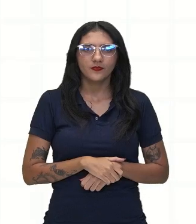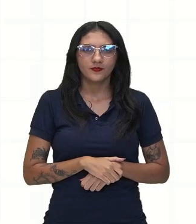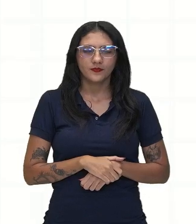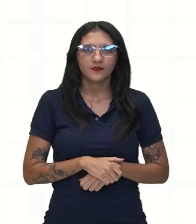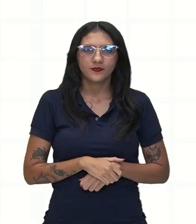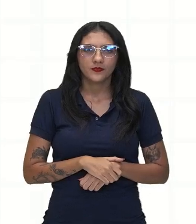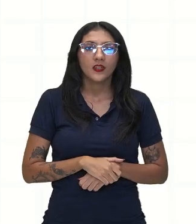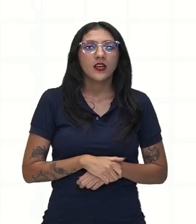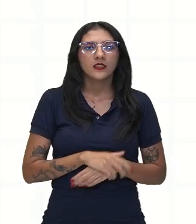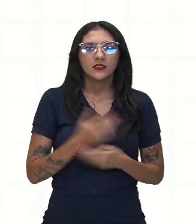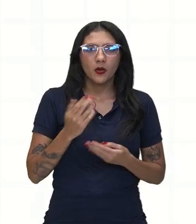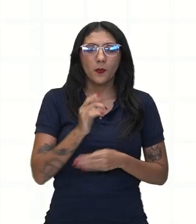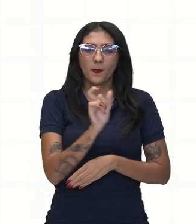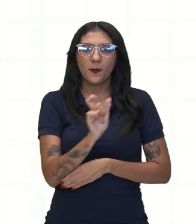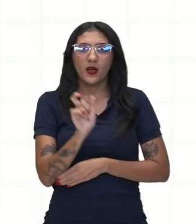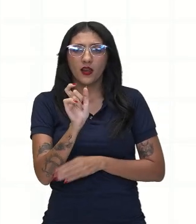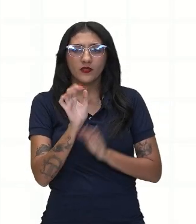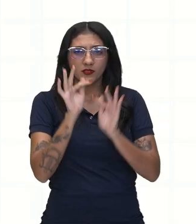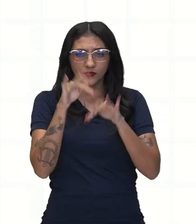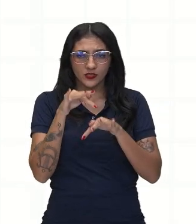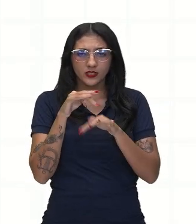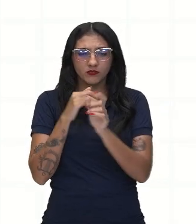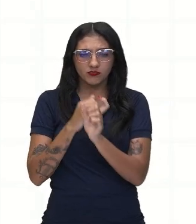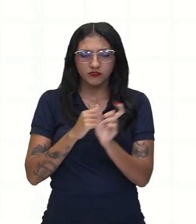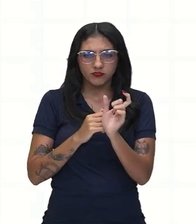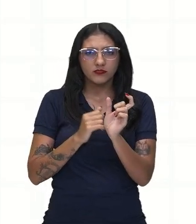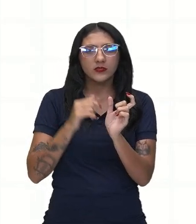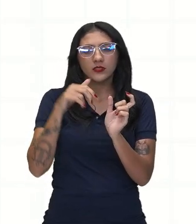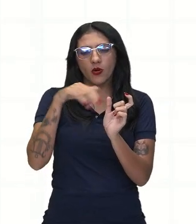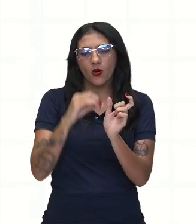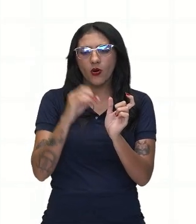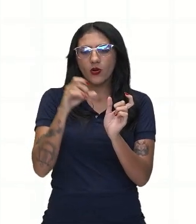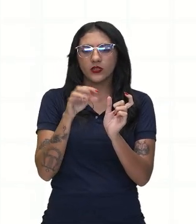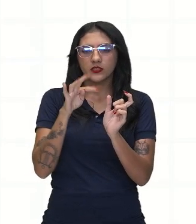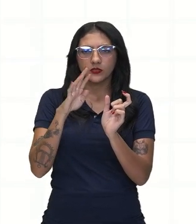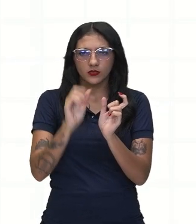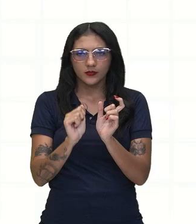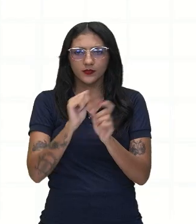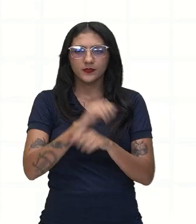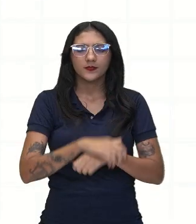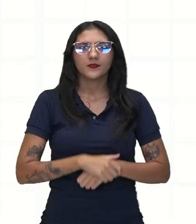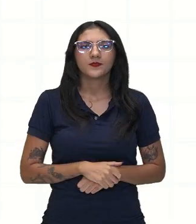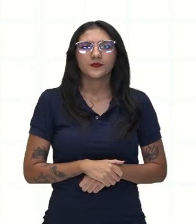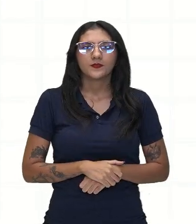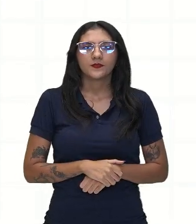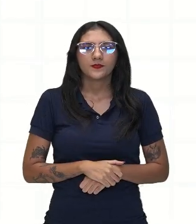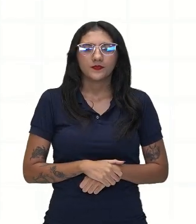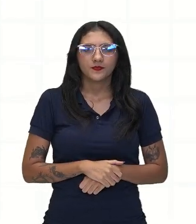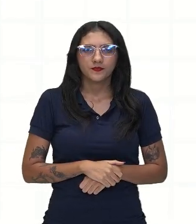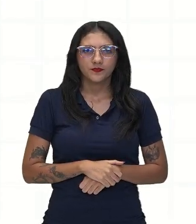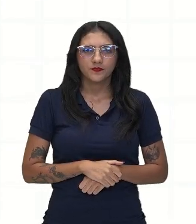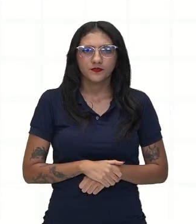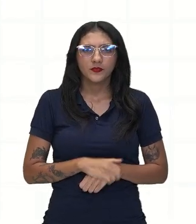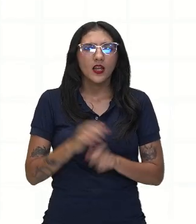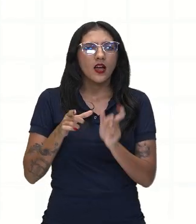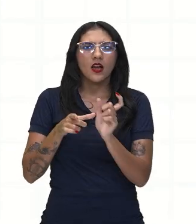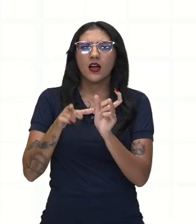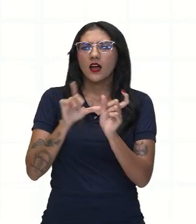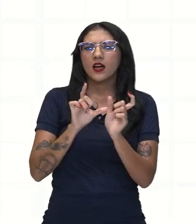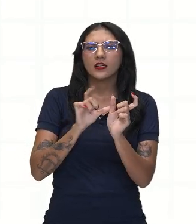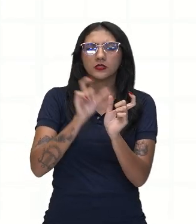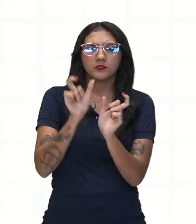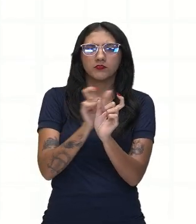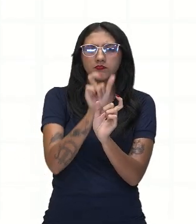última sílaba tônica da palavra, nós chamamos de oxítona. E a penúltima, professor? A